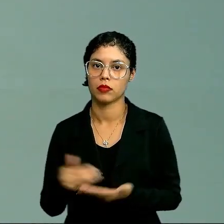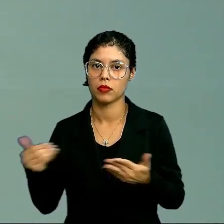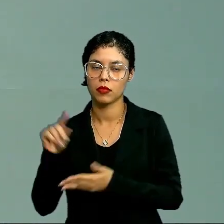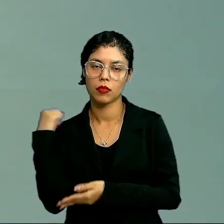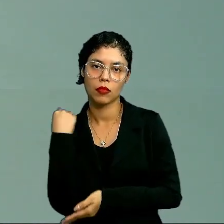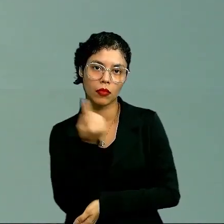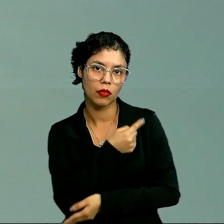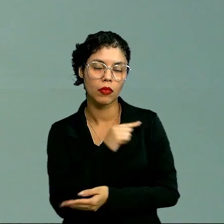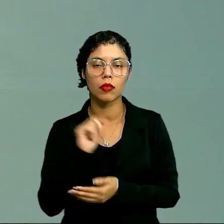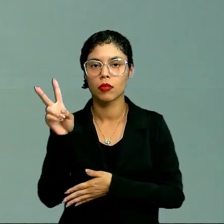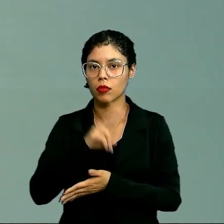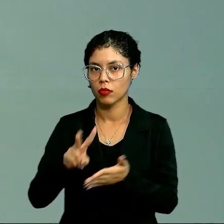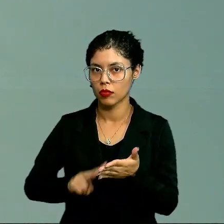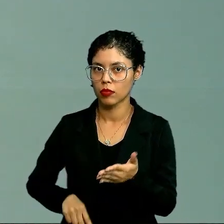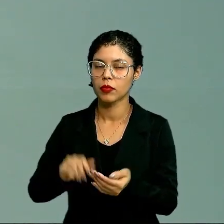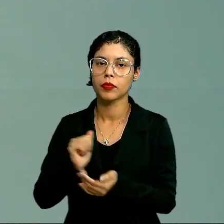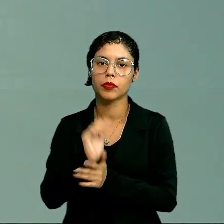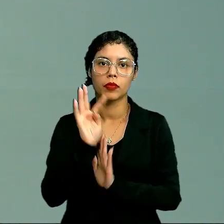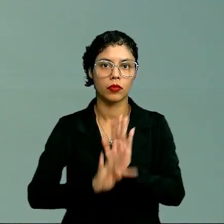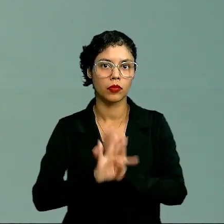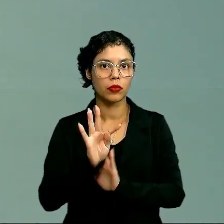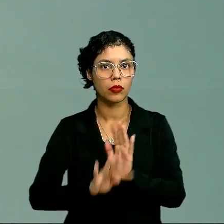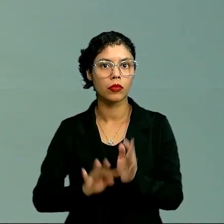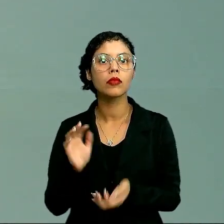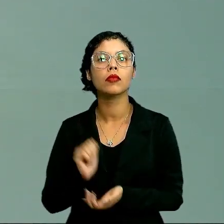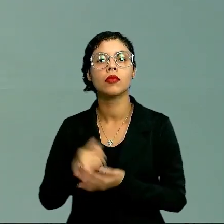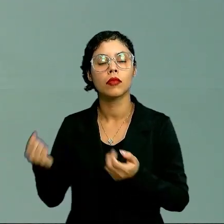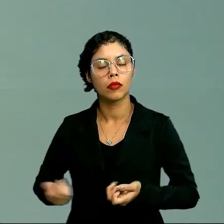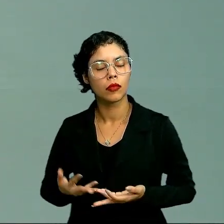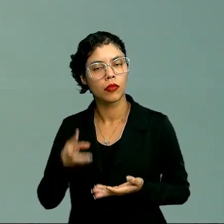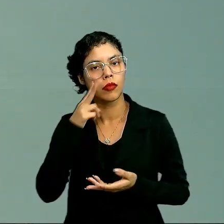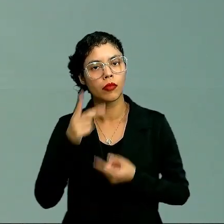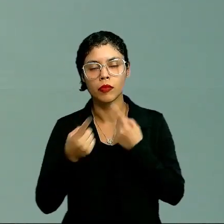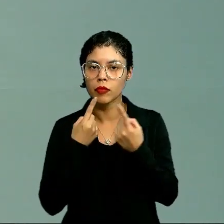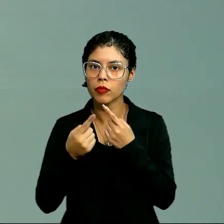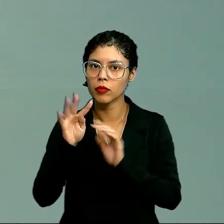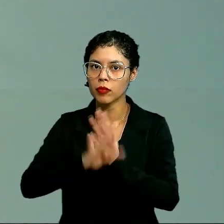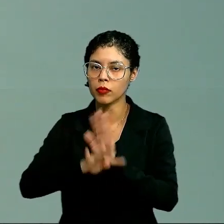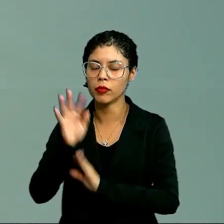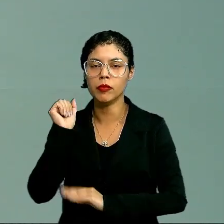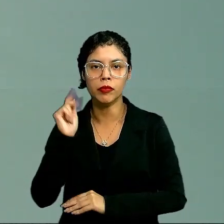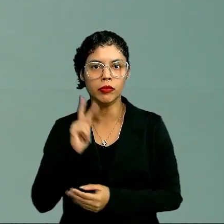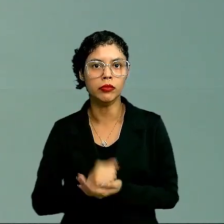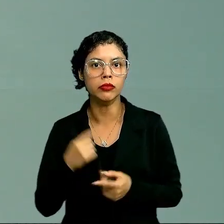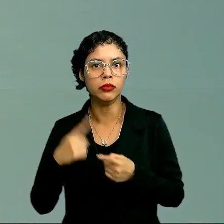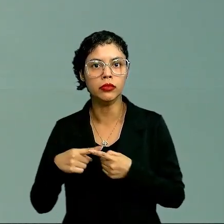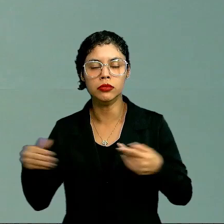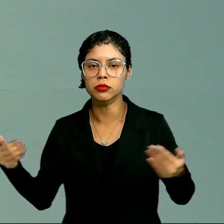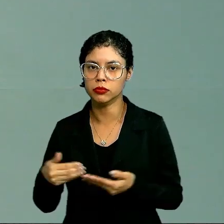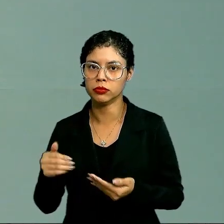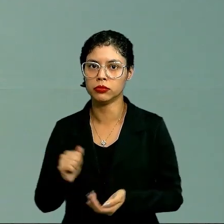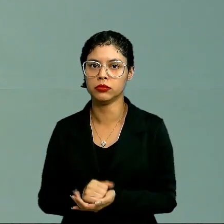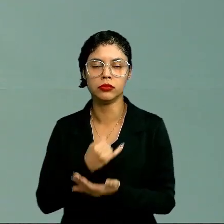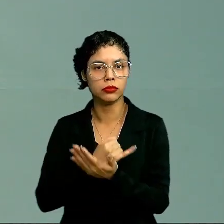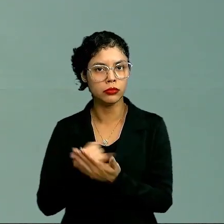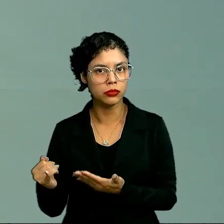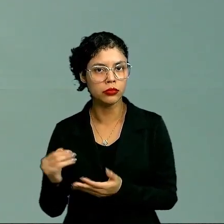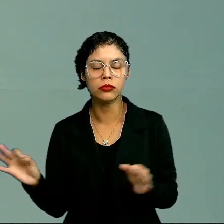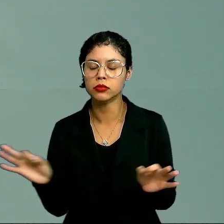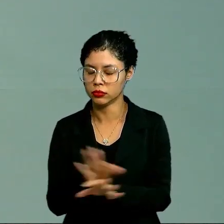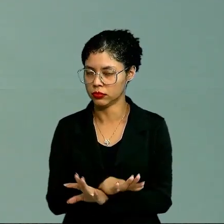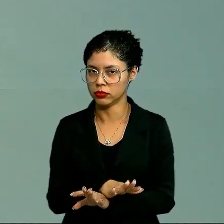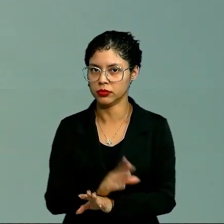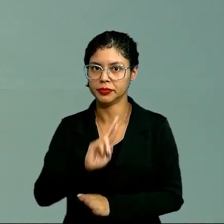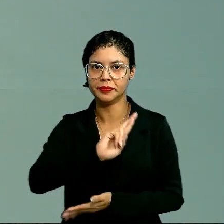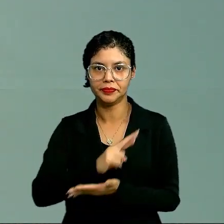nós iremos fazer a leitura dos textos motivadores e fazer uma discussão desse texto. Porque hoje eu trouxe uma introdução pronta